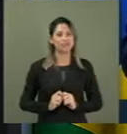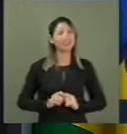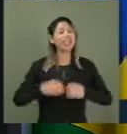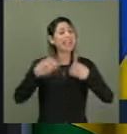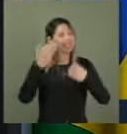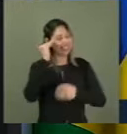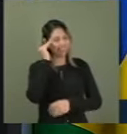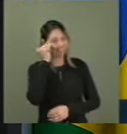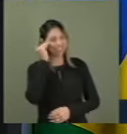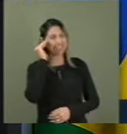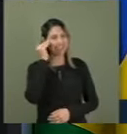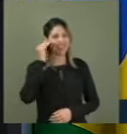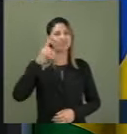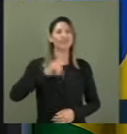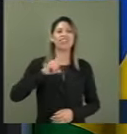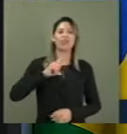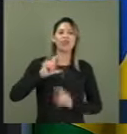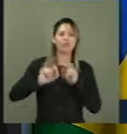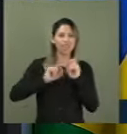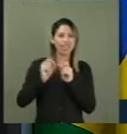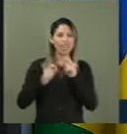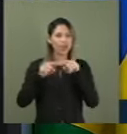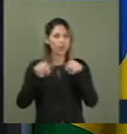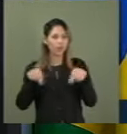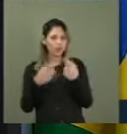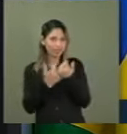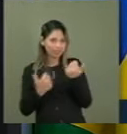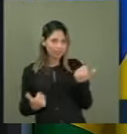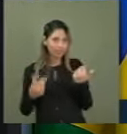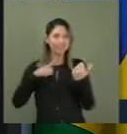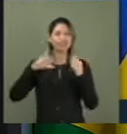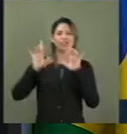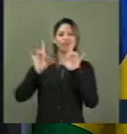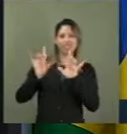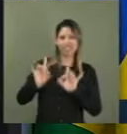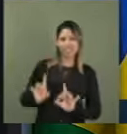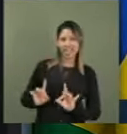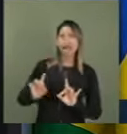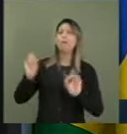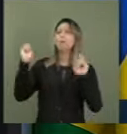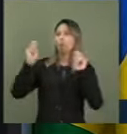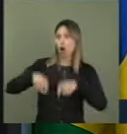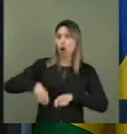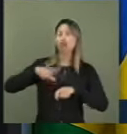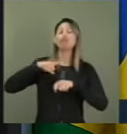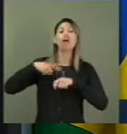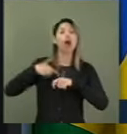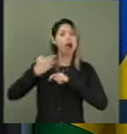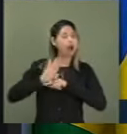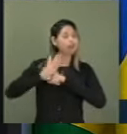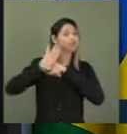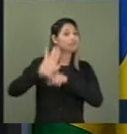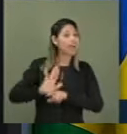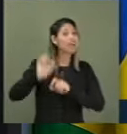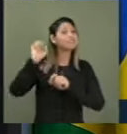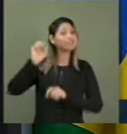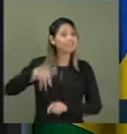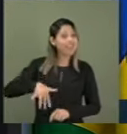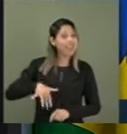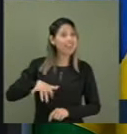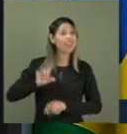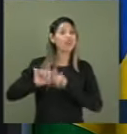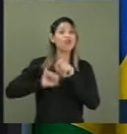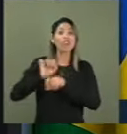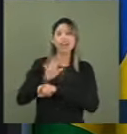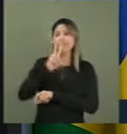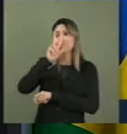compreendemos que esse gabinete de fiscalização especializada poderá contribuir, sim, fortemente para